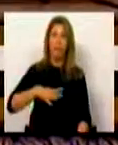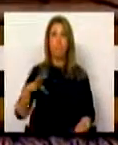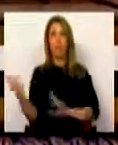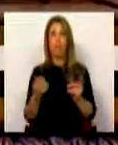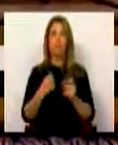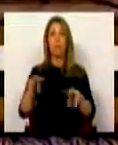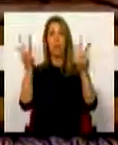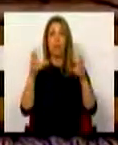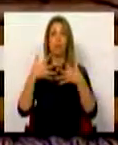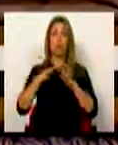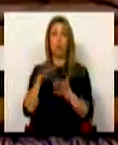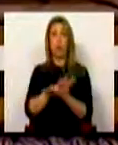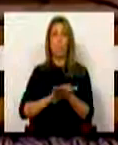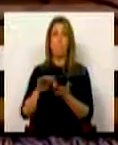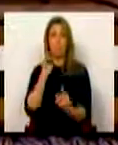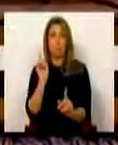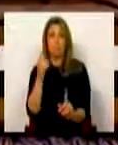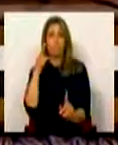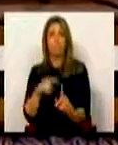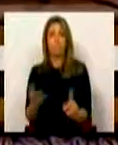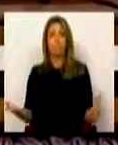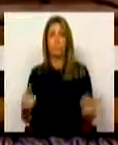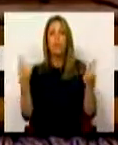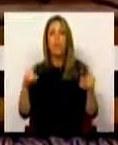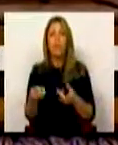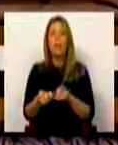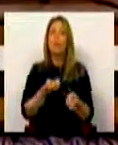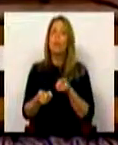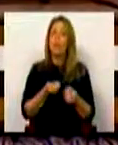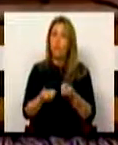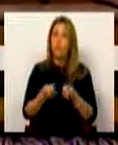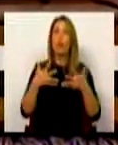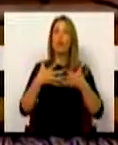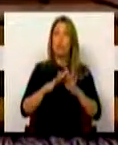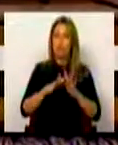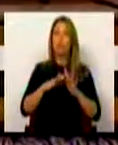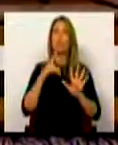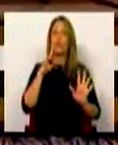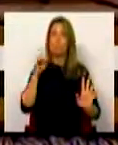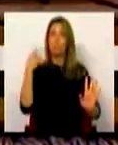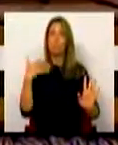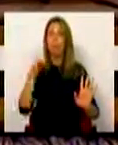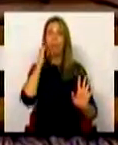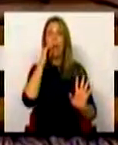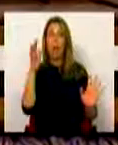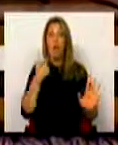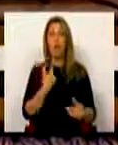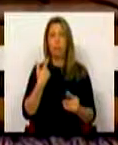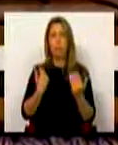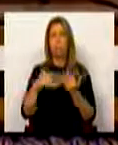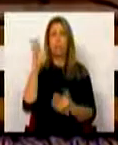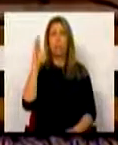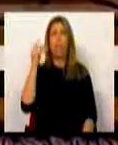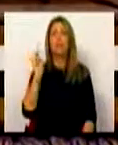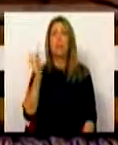tema das infraestruturas. Temos um sistema de gestão das infraestruturas críticas que leva mais de uma década, que se não estivesse